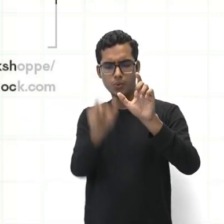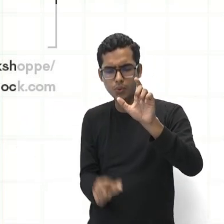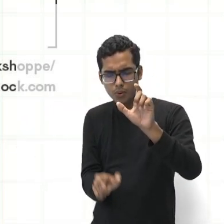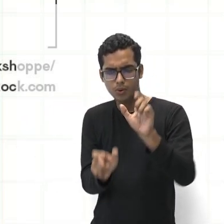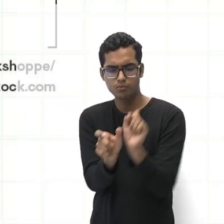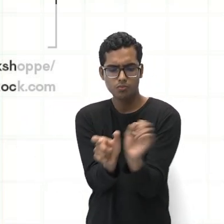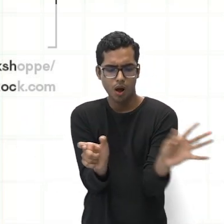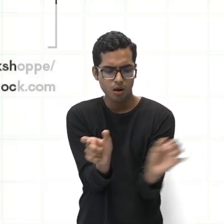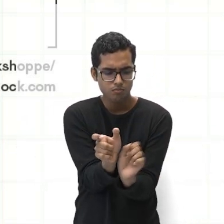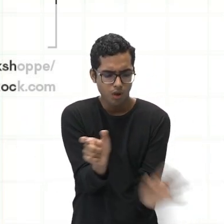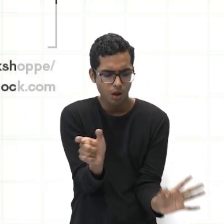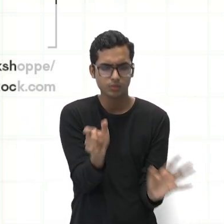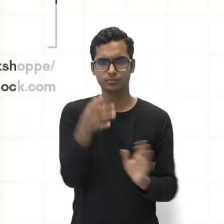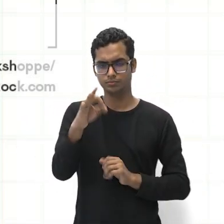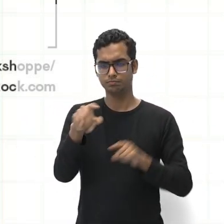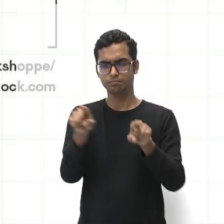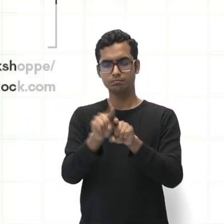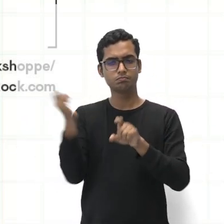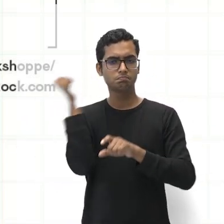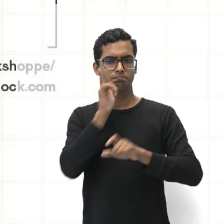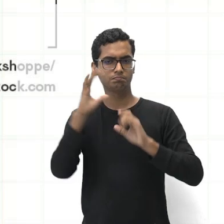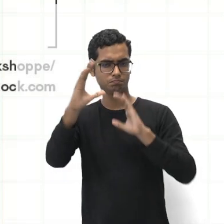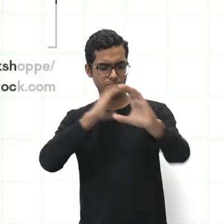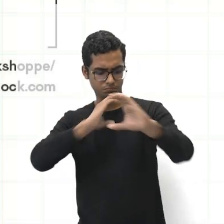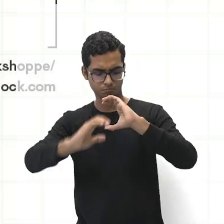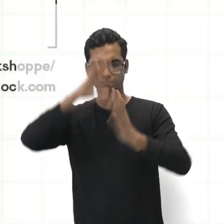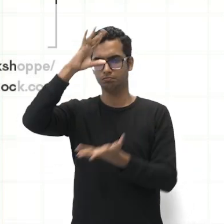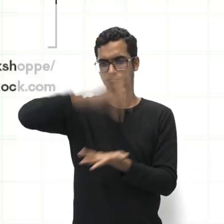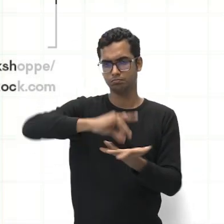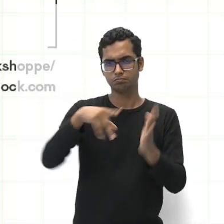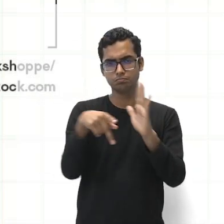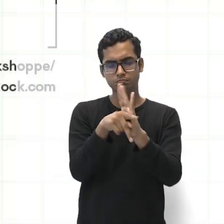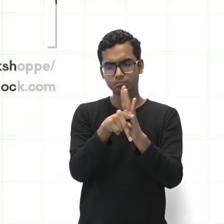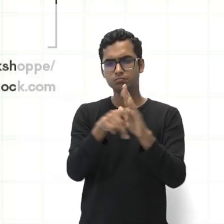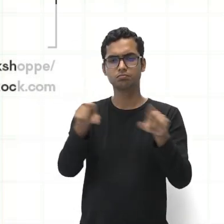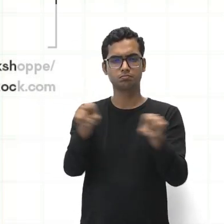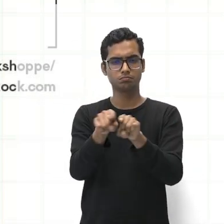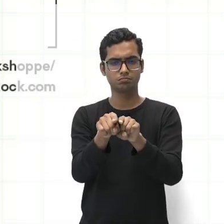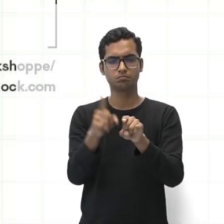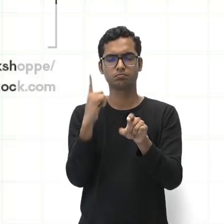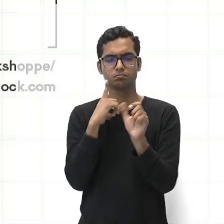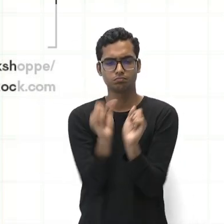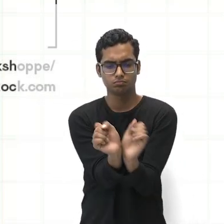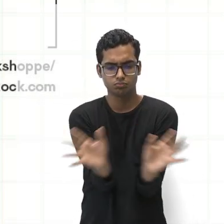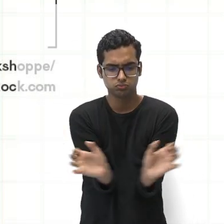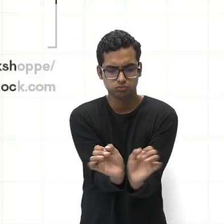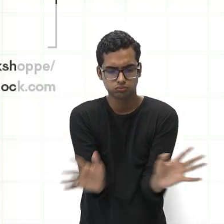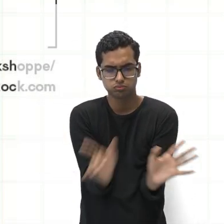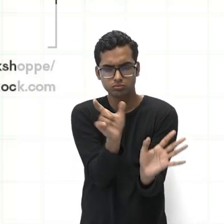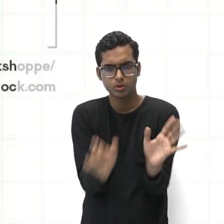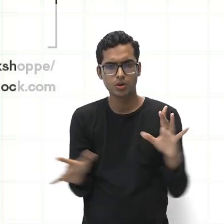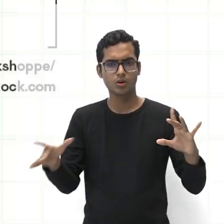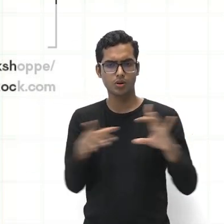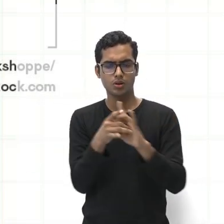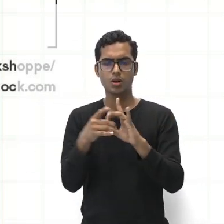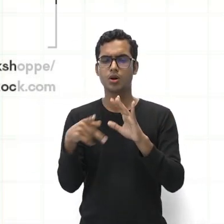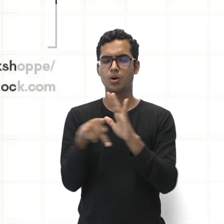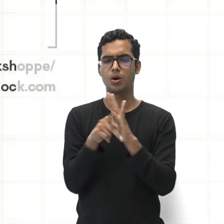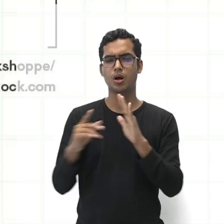medula espinal, para que haja a comunicação dessas terminações nervosas, desses receptores